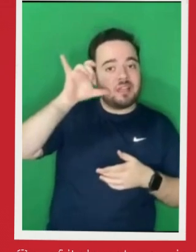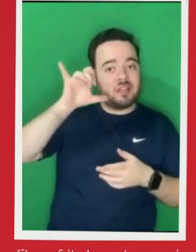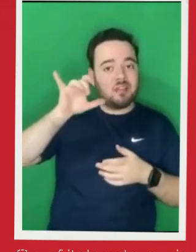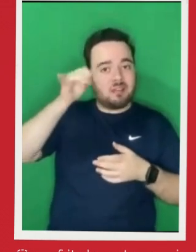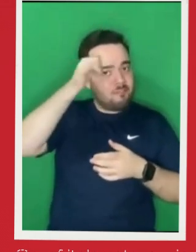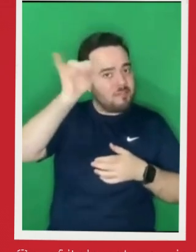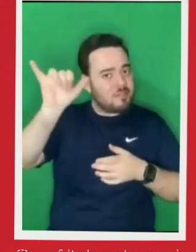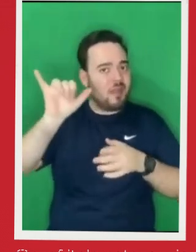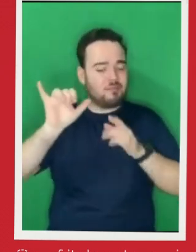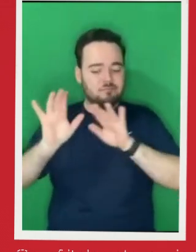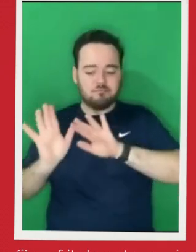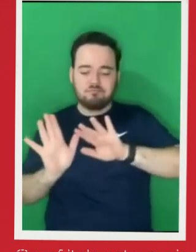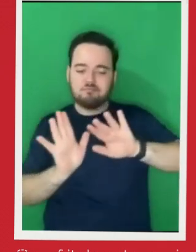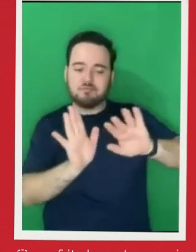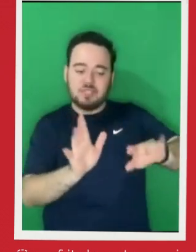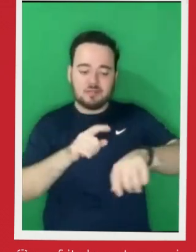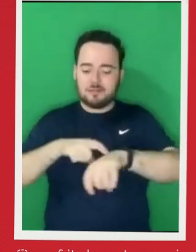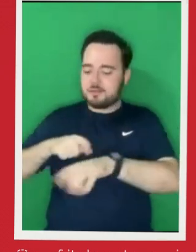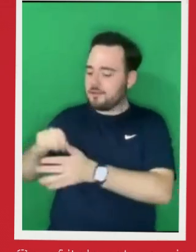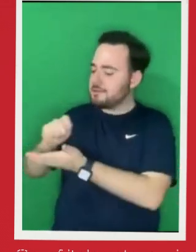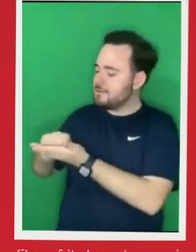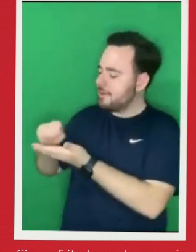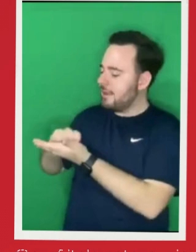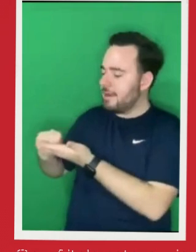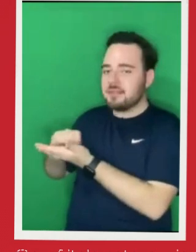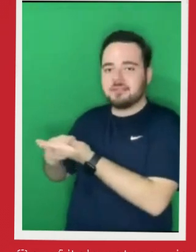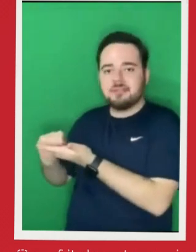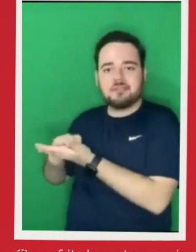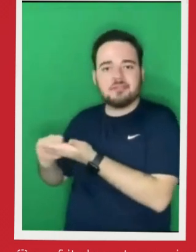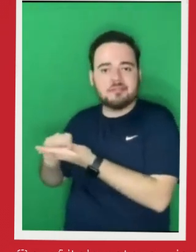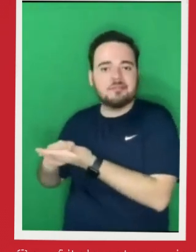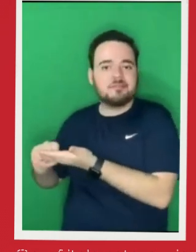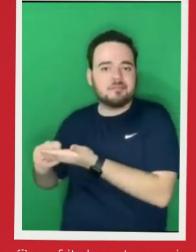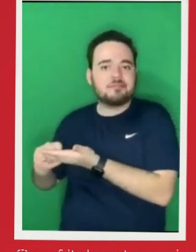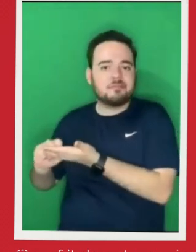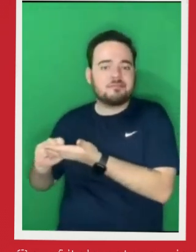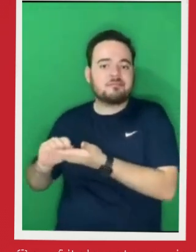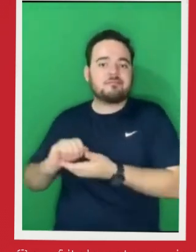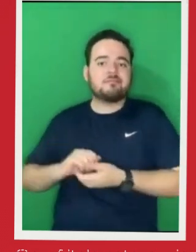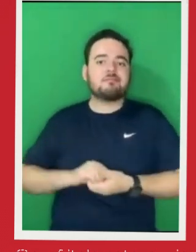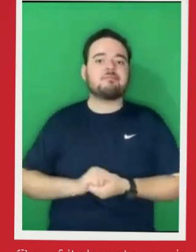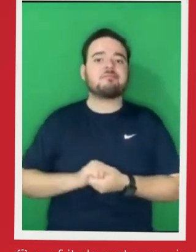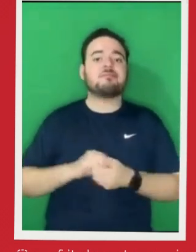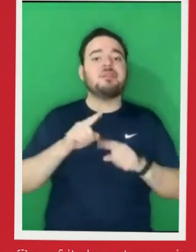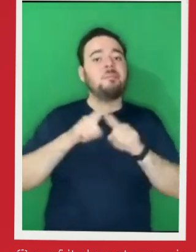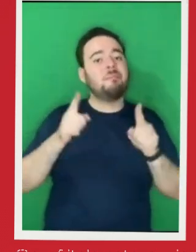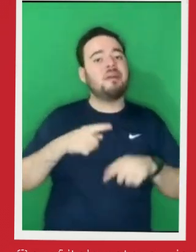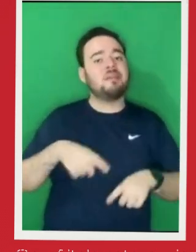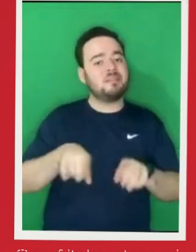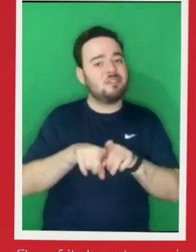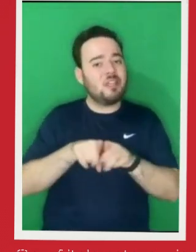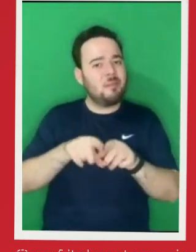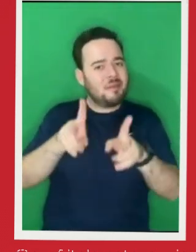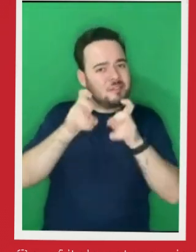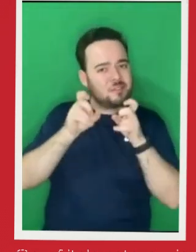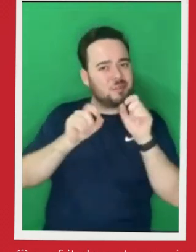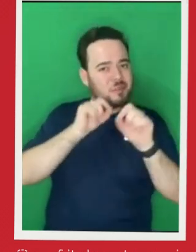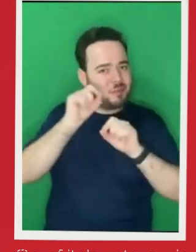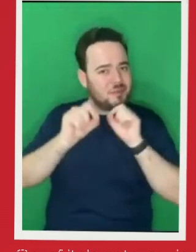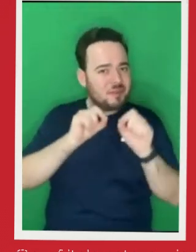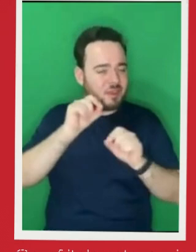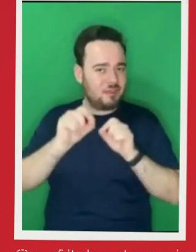o Instagram nas horas em que eu sei que eu tenho que escrever, que tá dentro daquele meu tempinho com o meu Pomodoro. Mas eu também